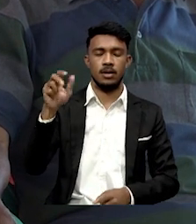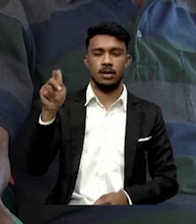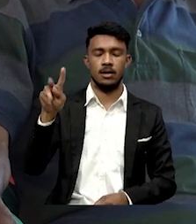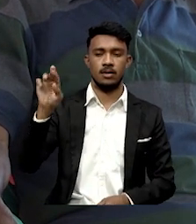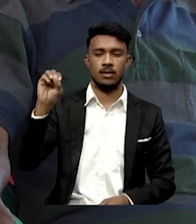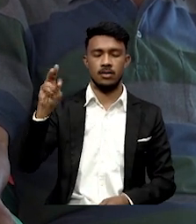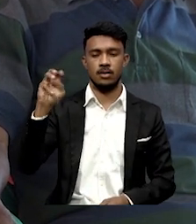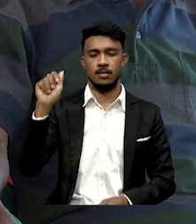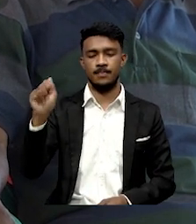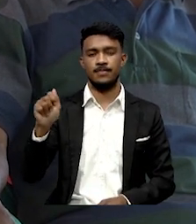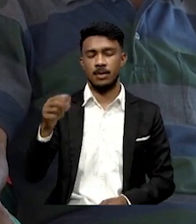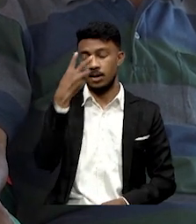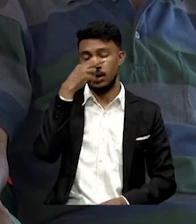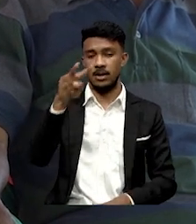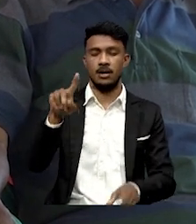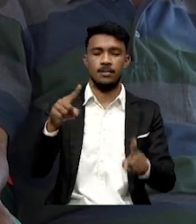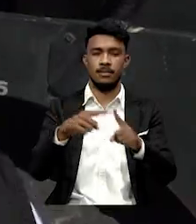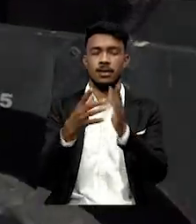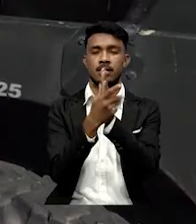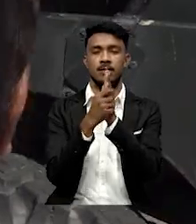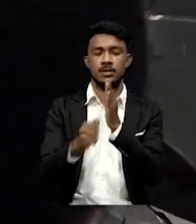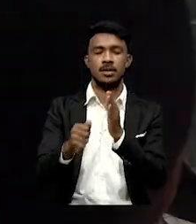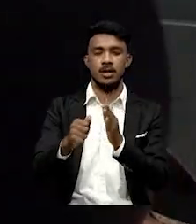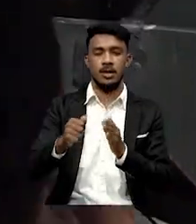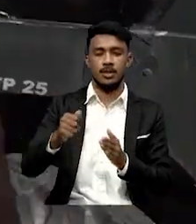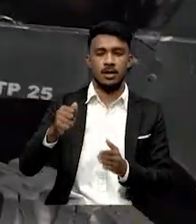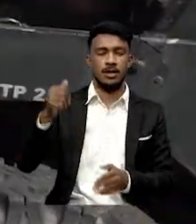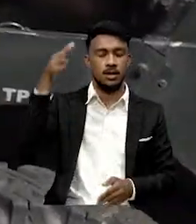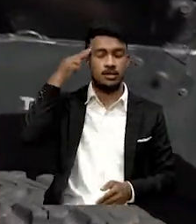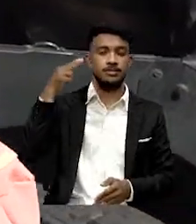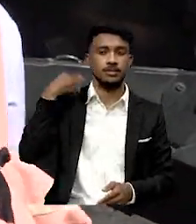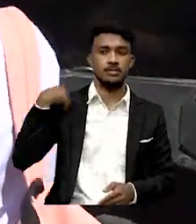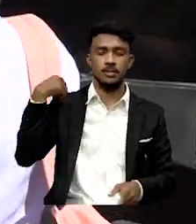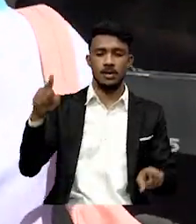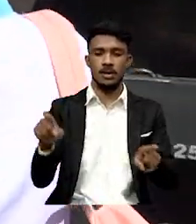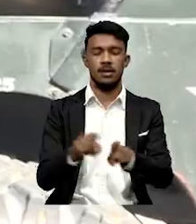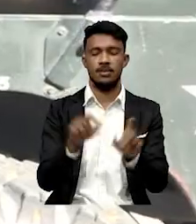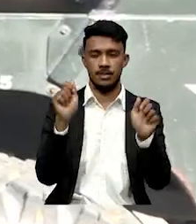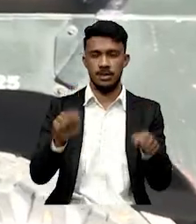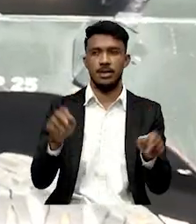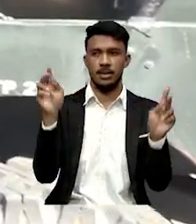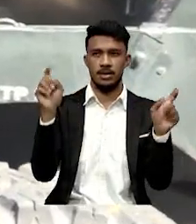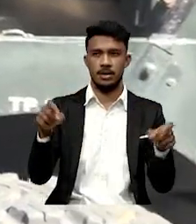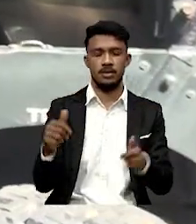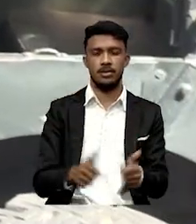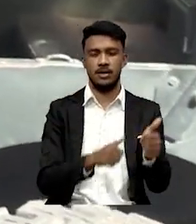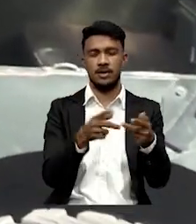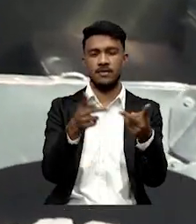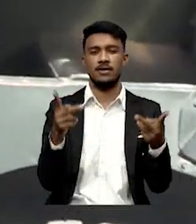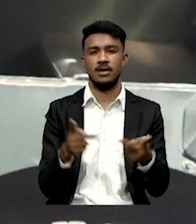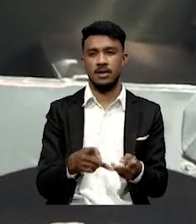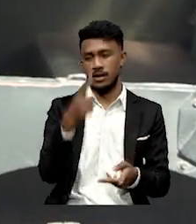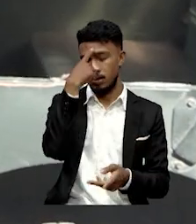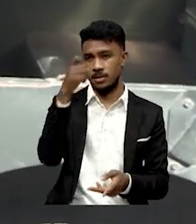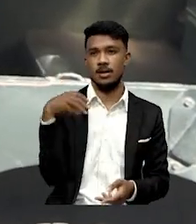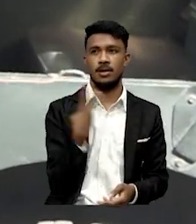Satete, tambahareba capacidade de candidato Geramos Horta no dar diplomata precisa coloca tuirne fatin. Tambahare